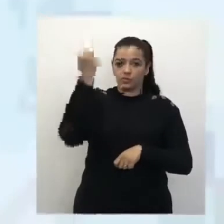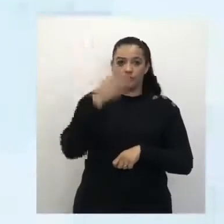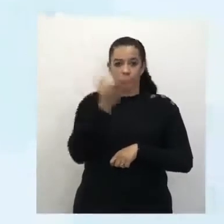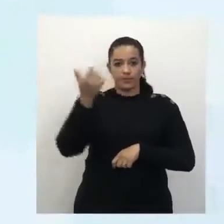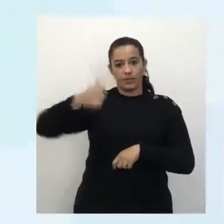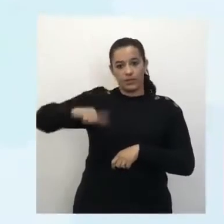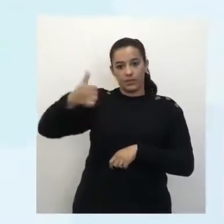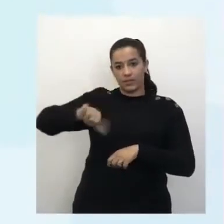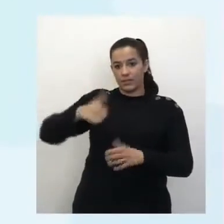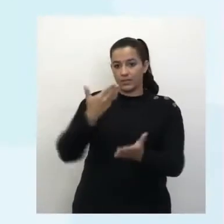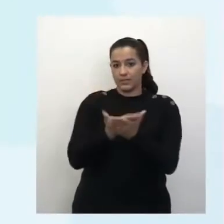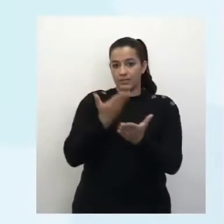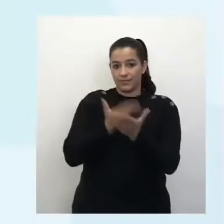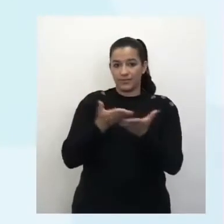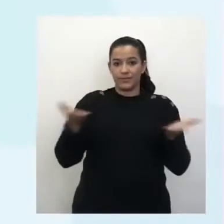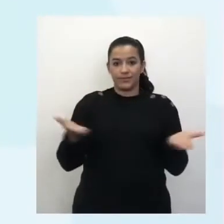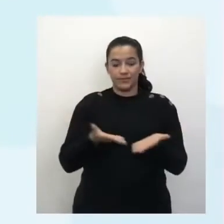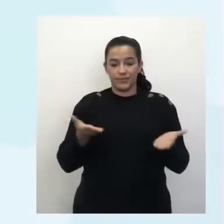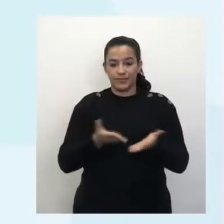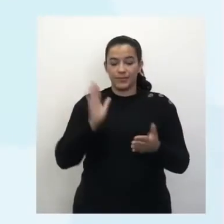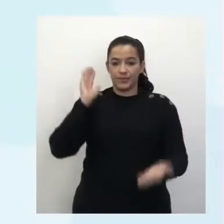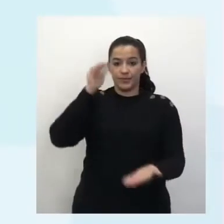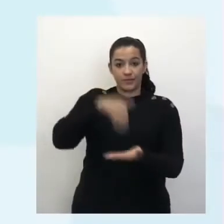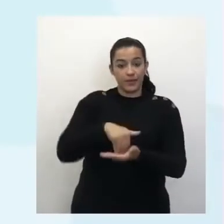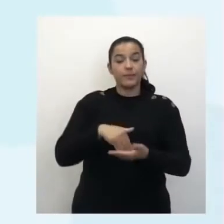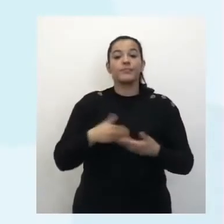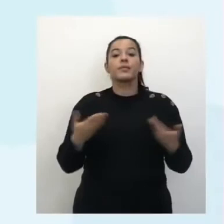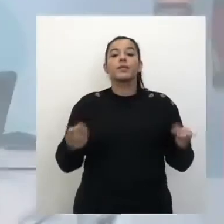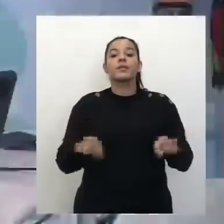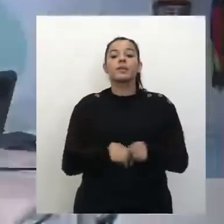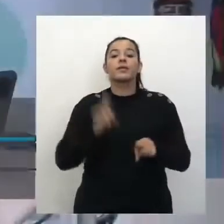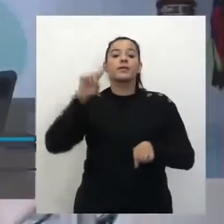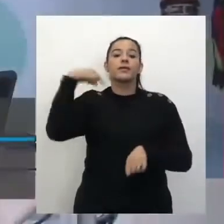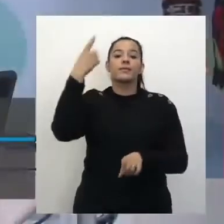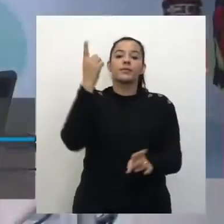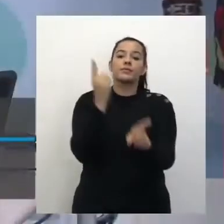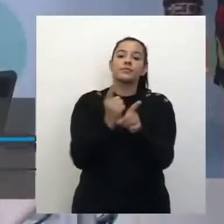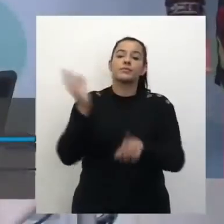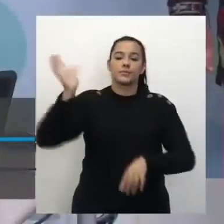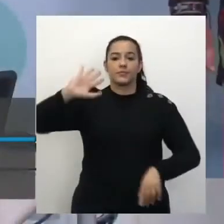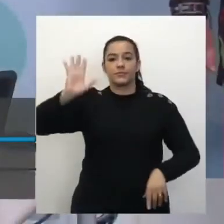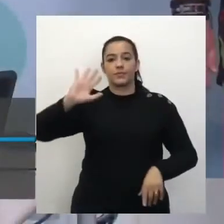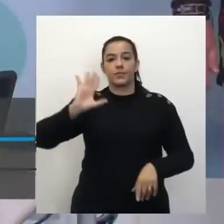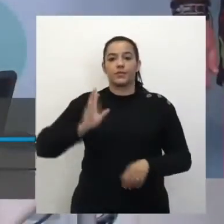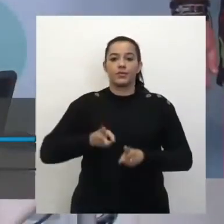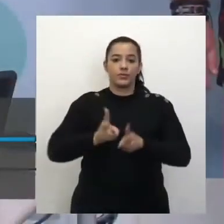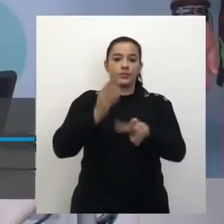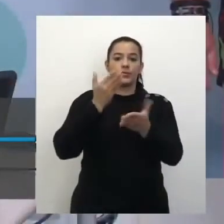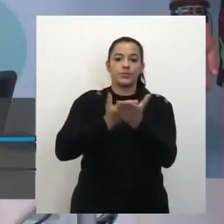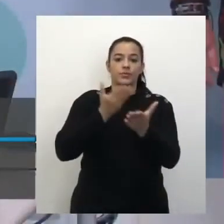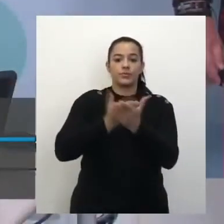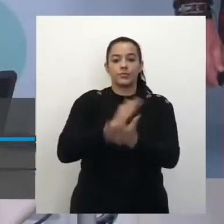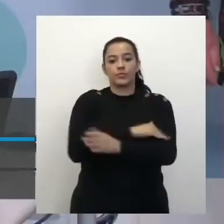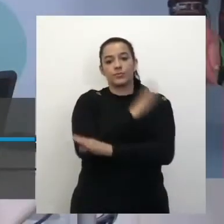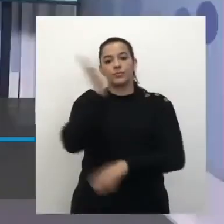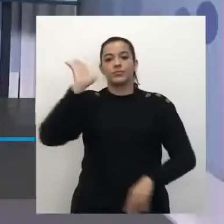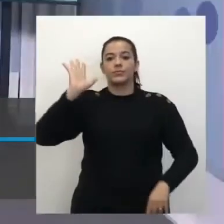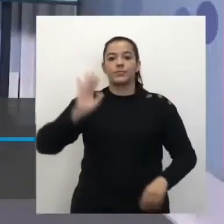avaliar a aula no final. E até a próxima aula, galerinha. Continue estudando durante o dia. Tchau!